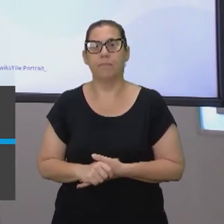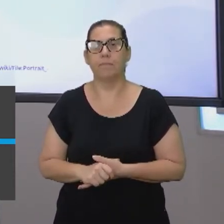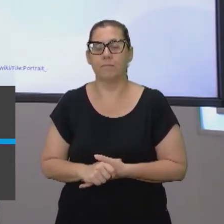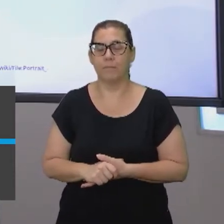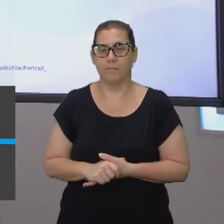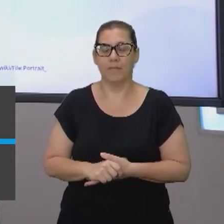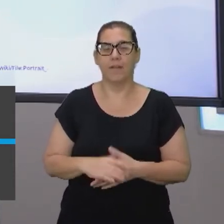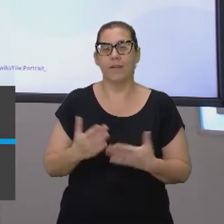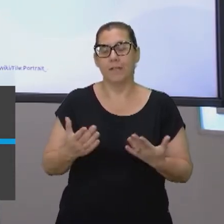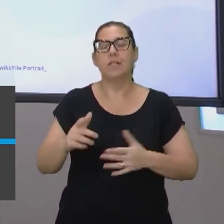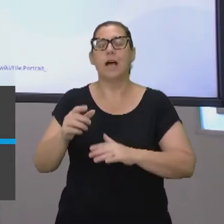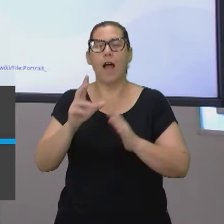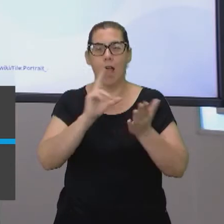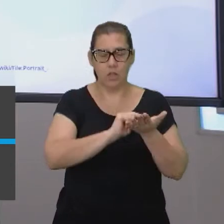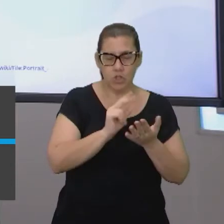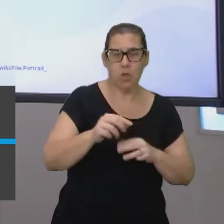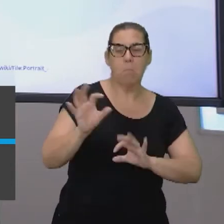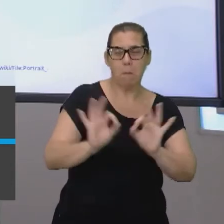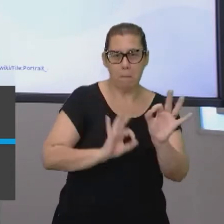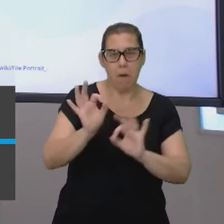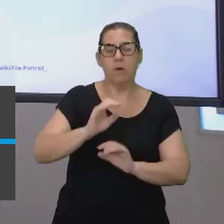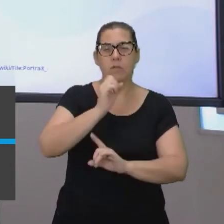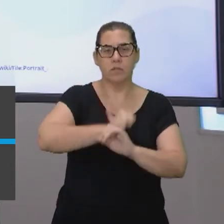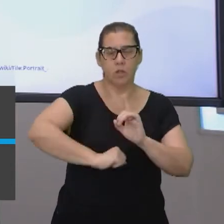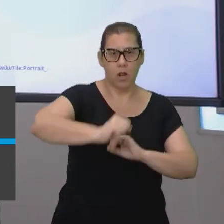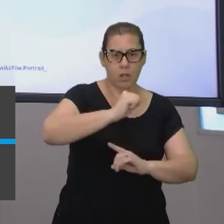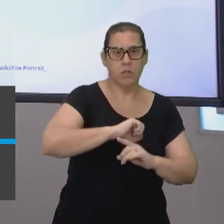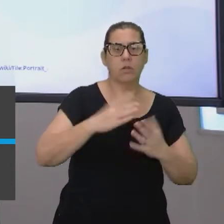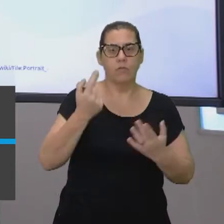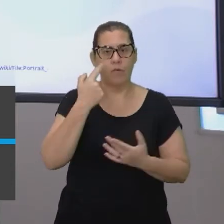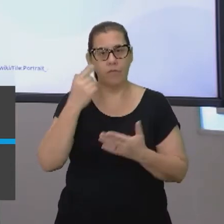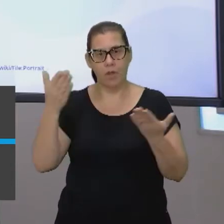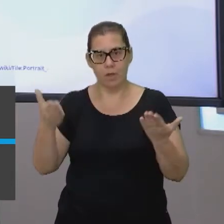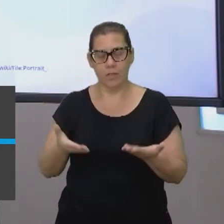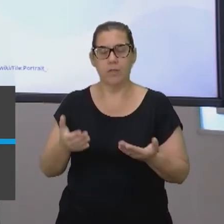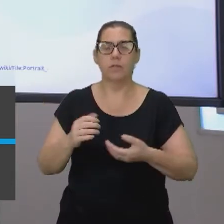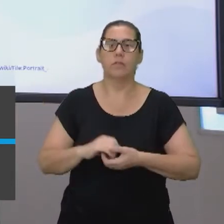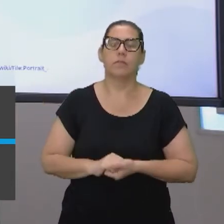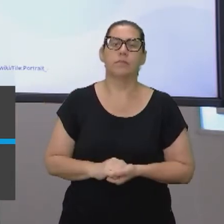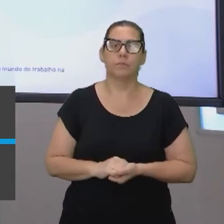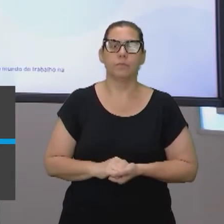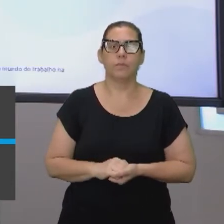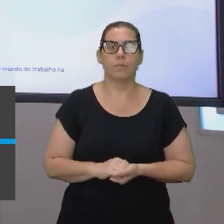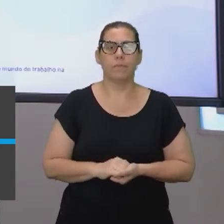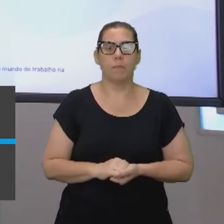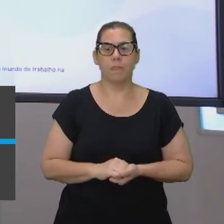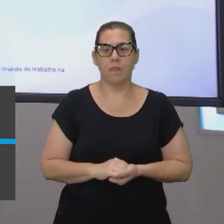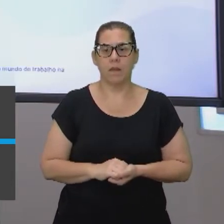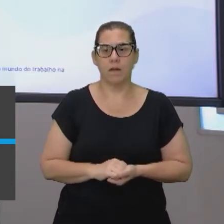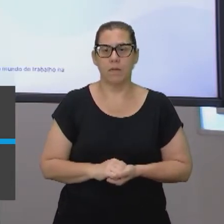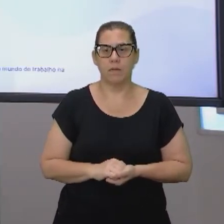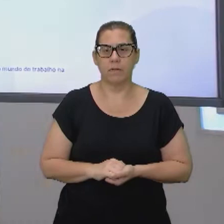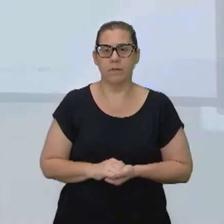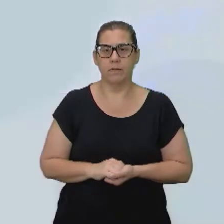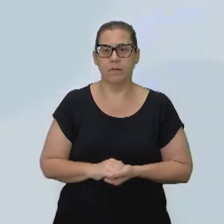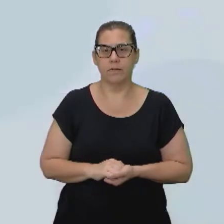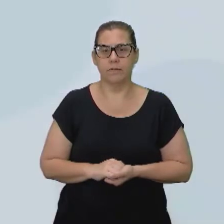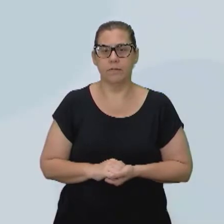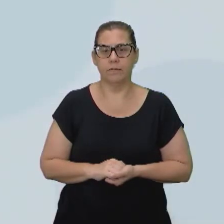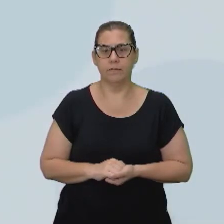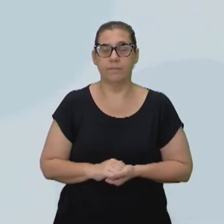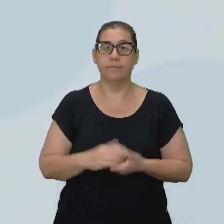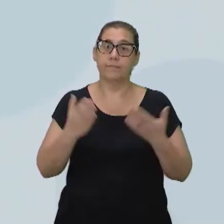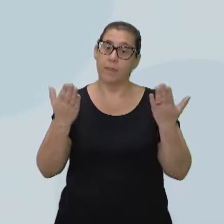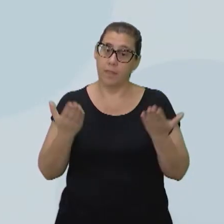ele fez de sociologia, tá certo? Então a gente vai ver um pouquinho disso hoje. Bom, vamos lá. Então